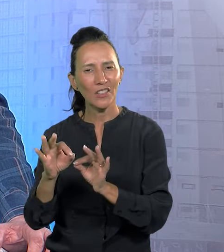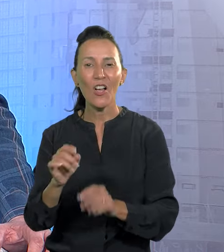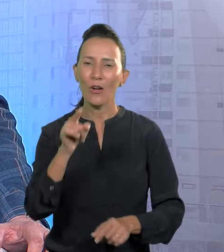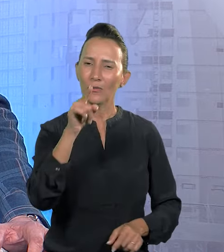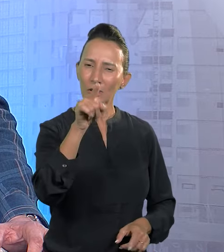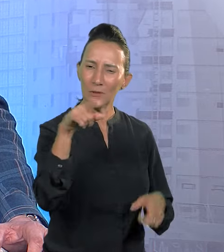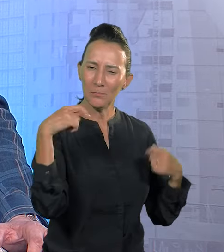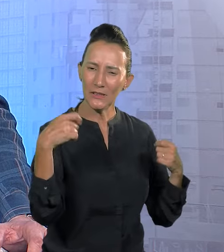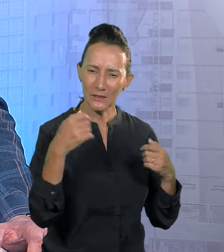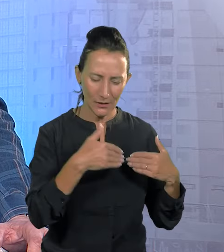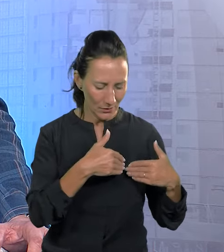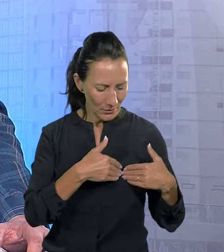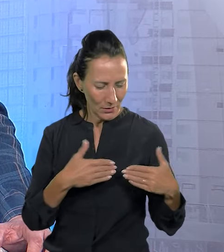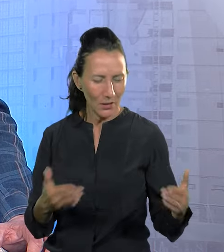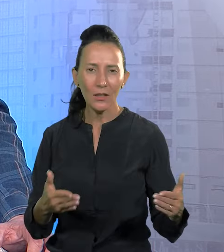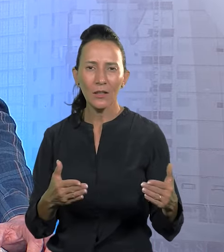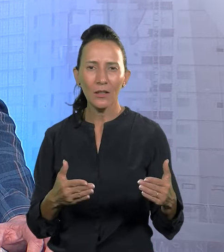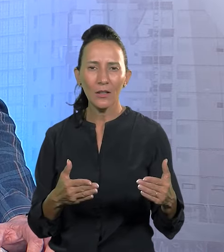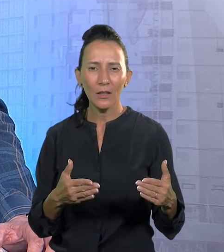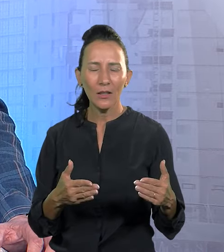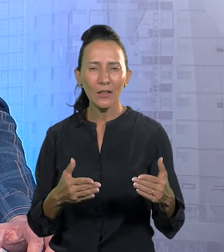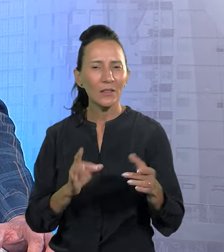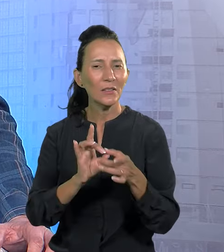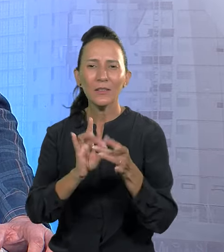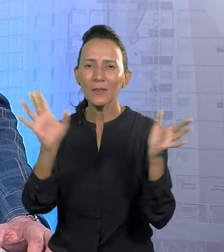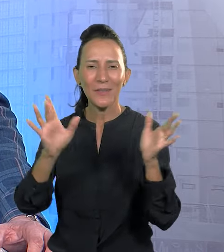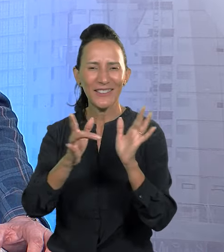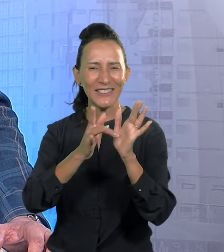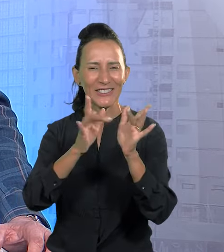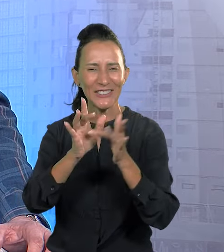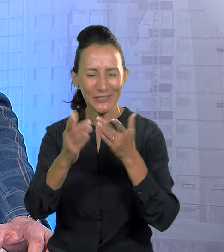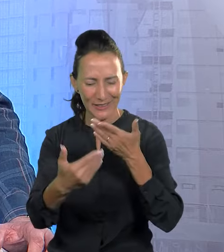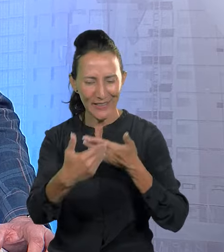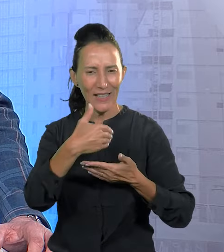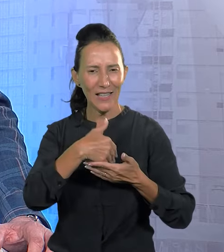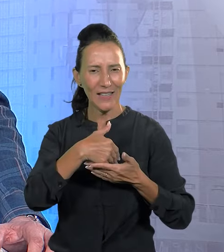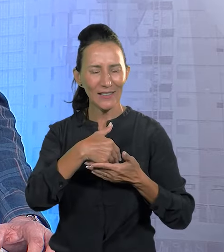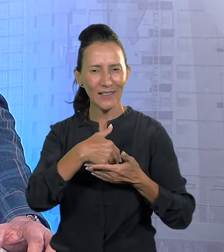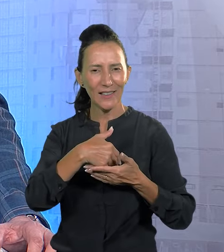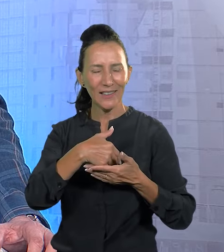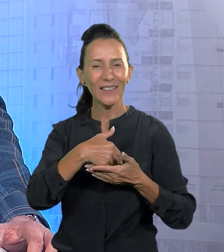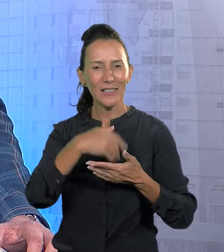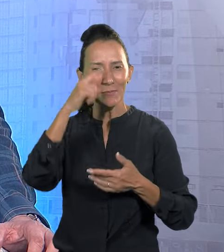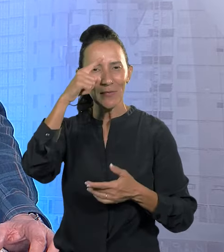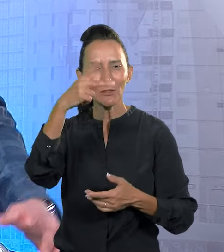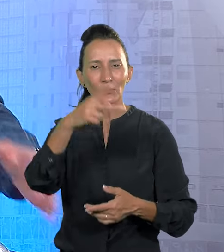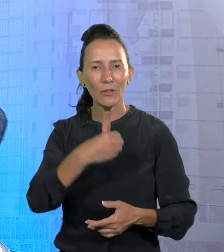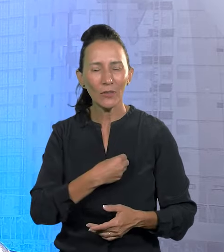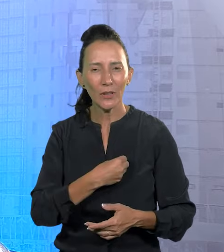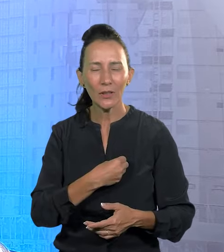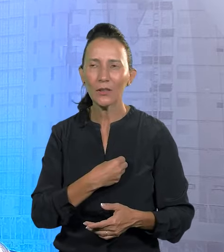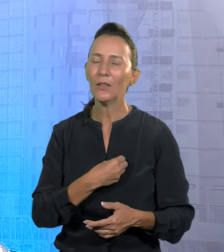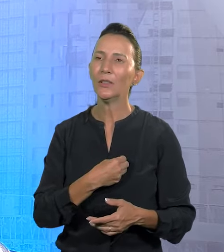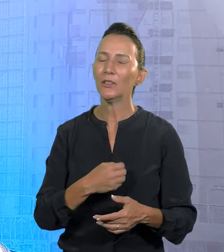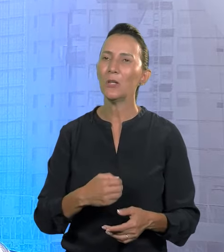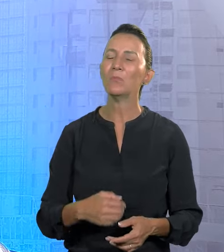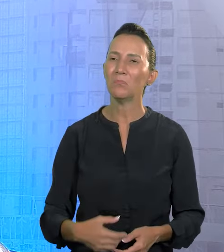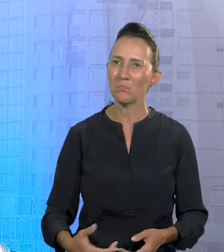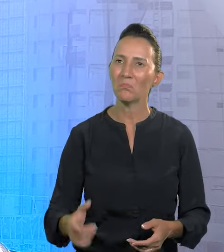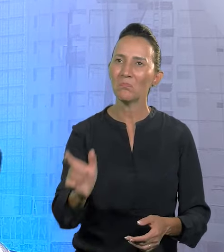você precisa de abrir o seu coração para deixar que Jesus entre e triunfe na sua vida. Aquilo me